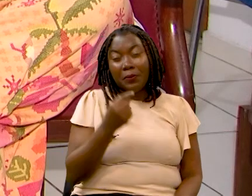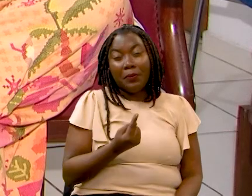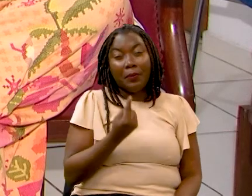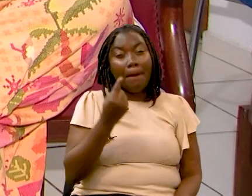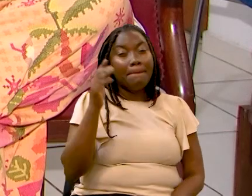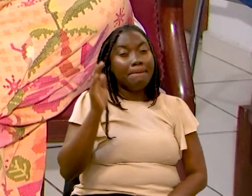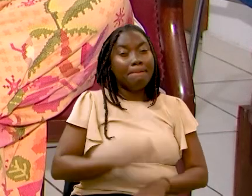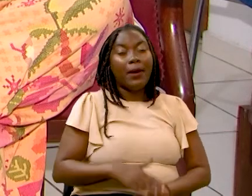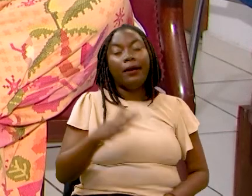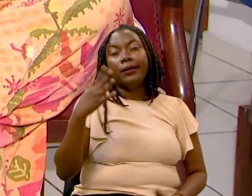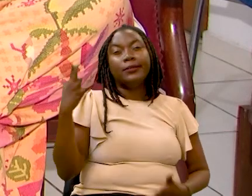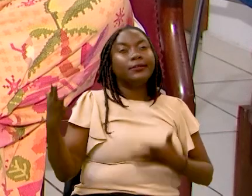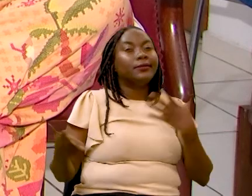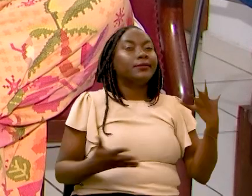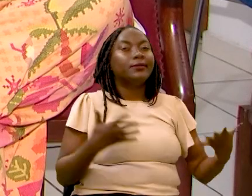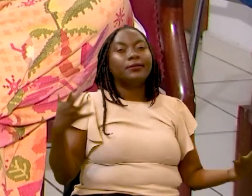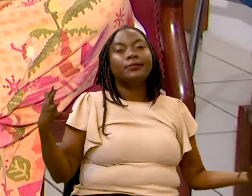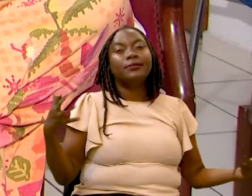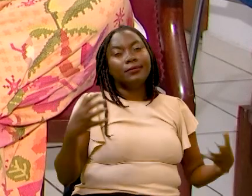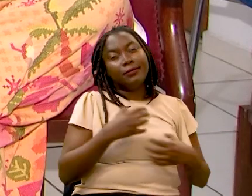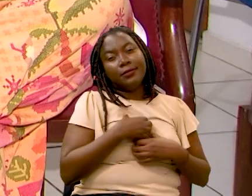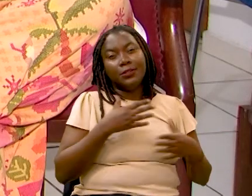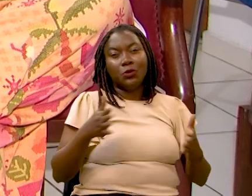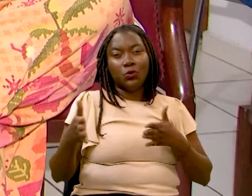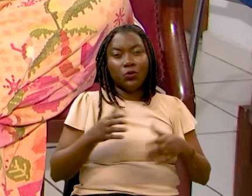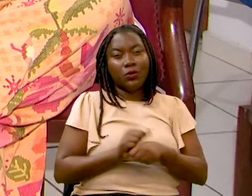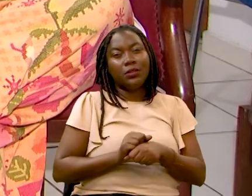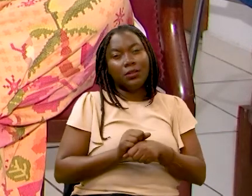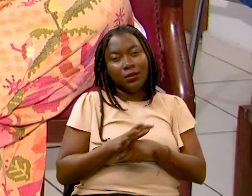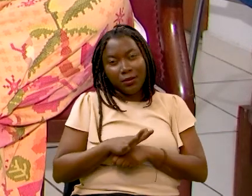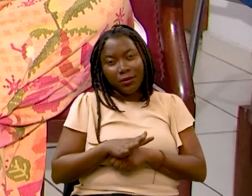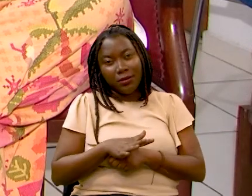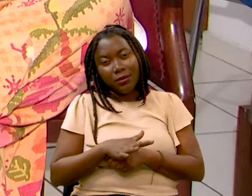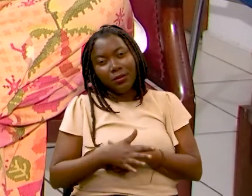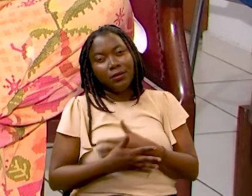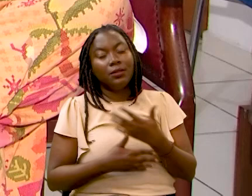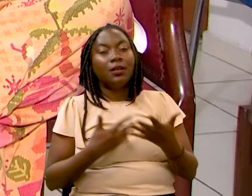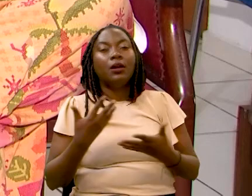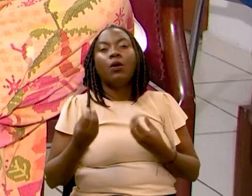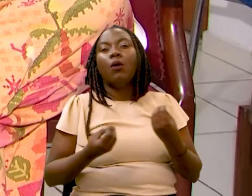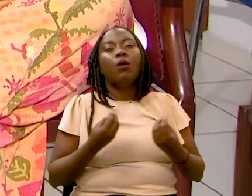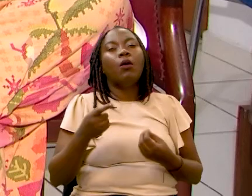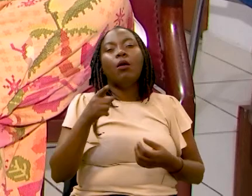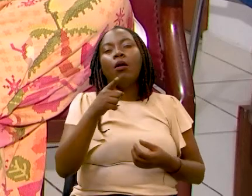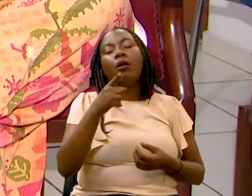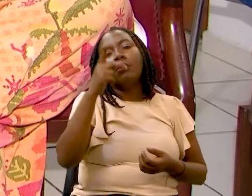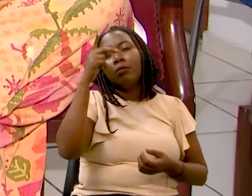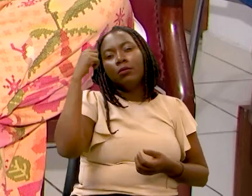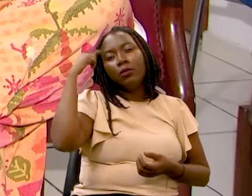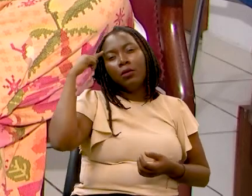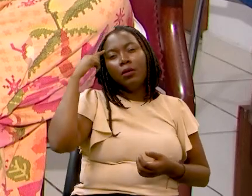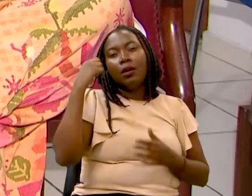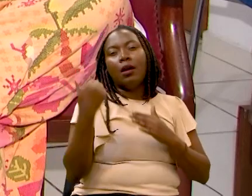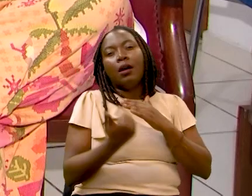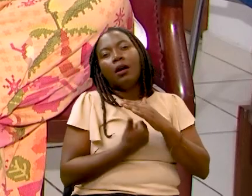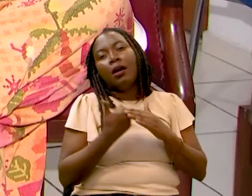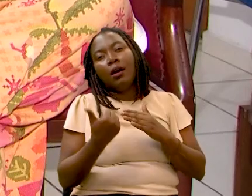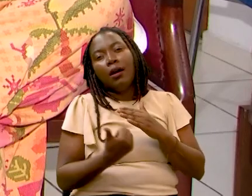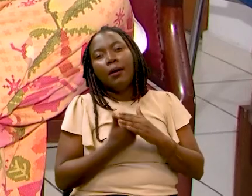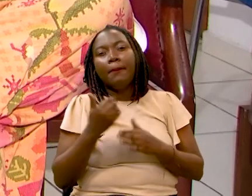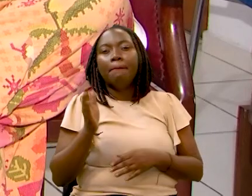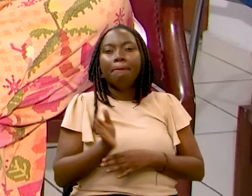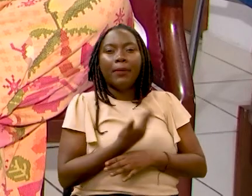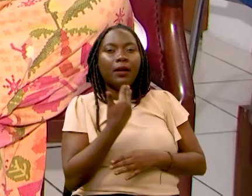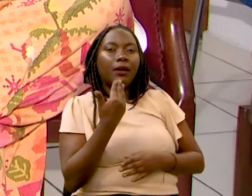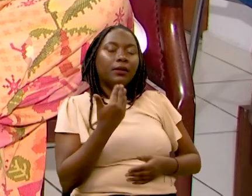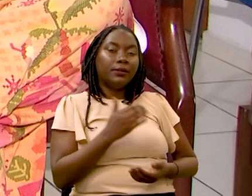gente sabe que o setor cultural foi um dos mais, digamos que, afetados durante a pandemia da Covid-19. E como foi